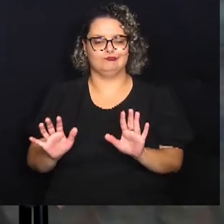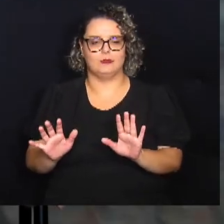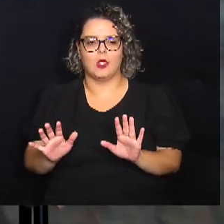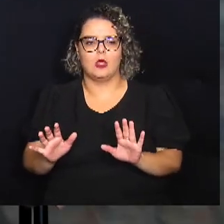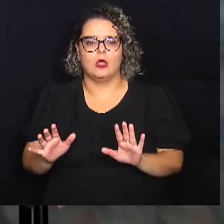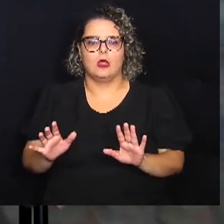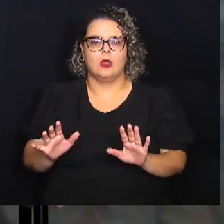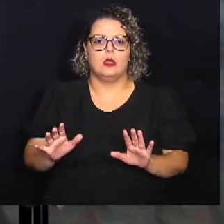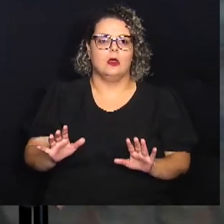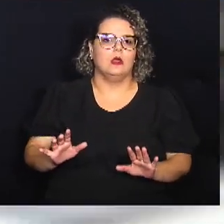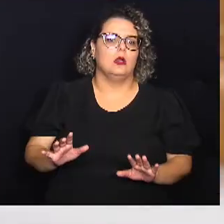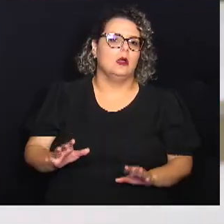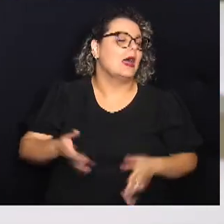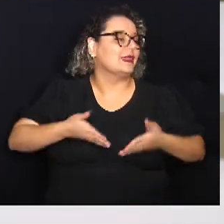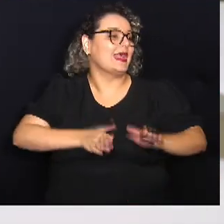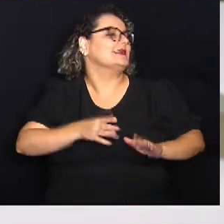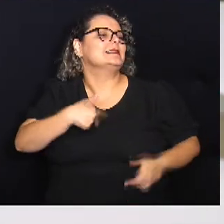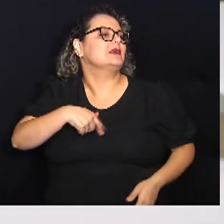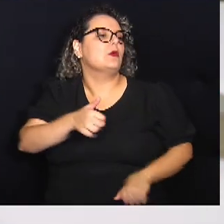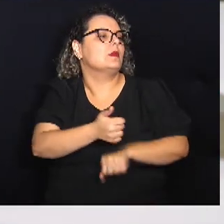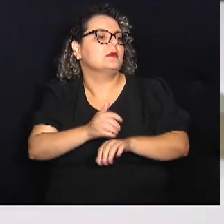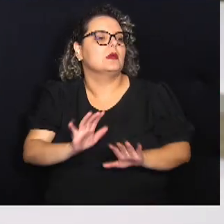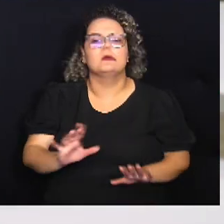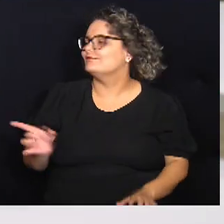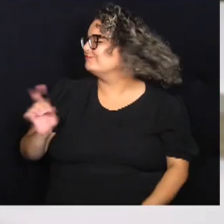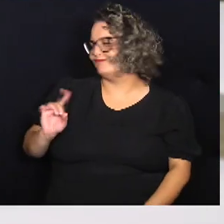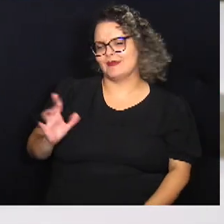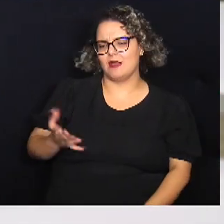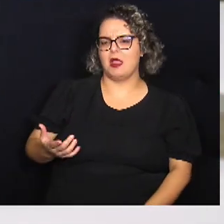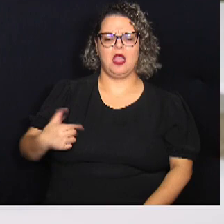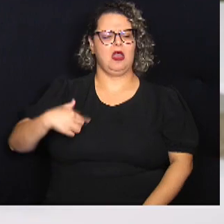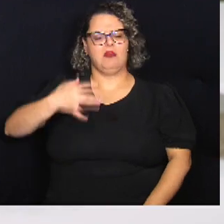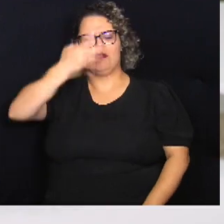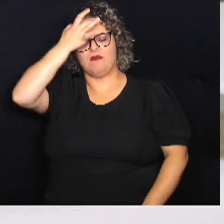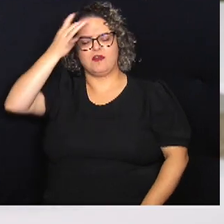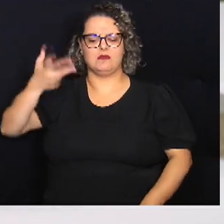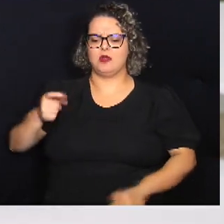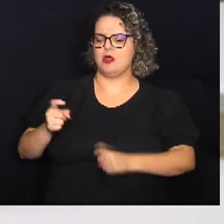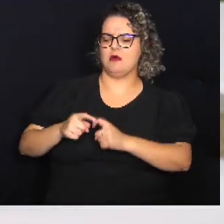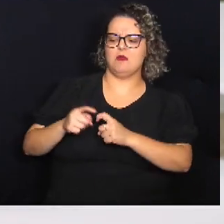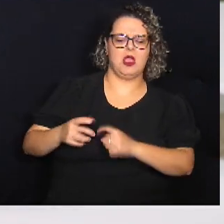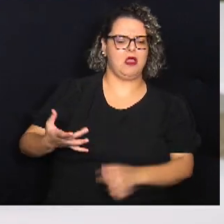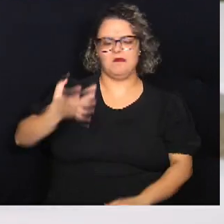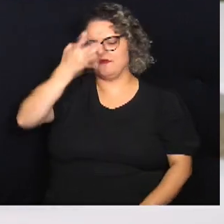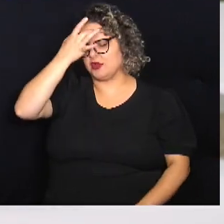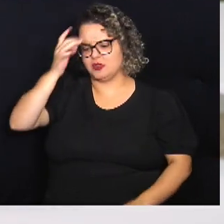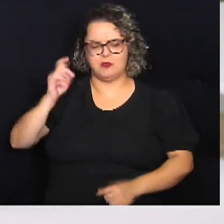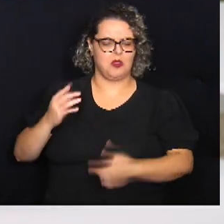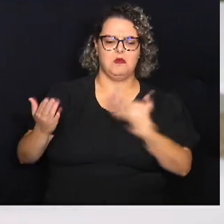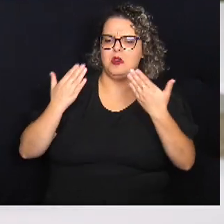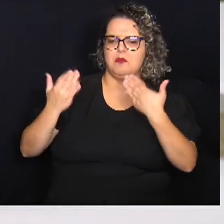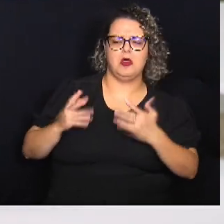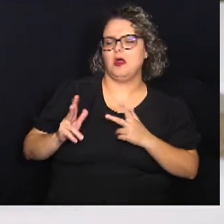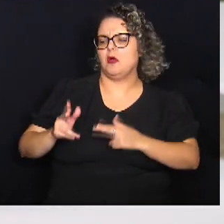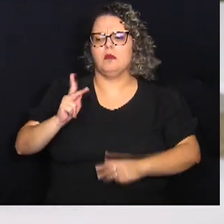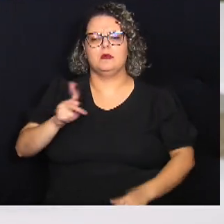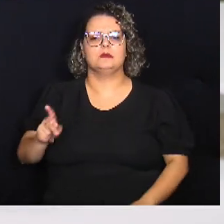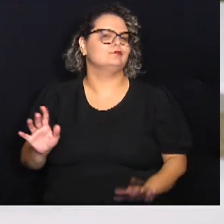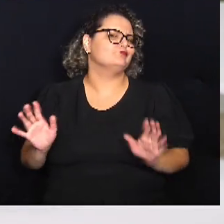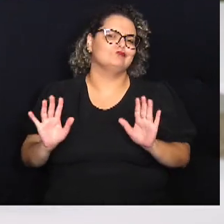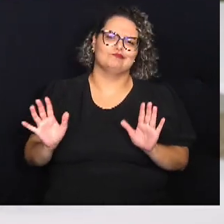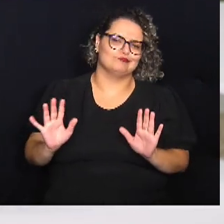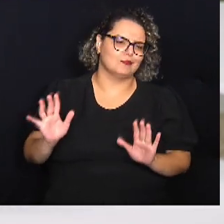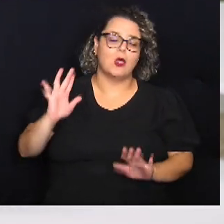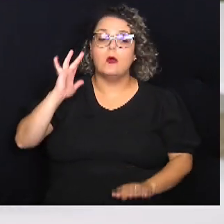vocação... Nasceu para isso, não é assim? Não, tenho vocação para ser médico, tenho vocação para ser psicólogo, assim como para ser professor. Então, eu acho